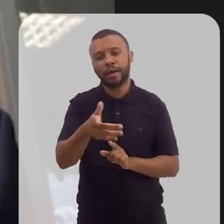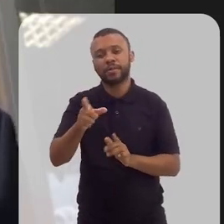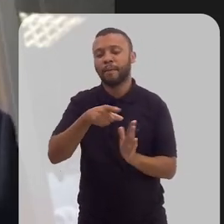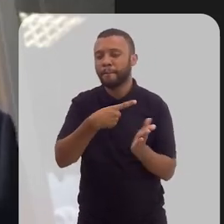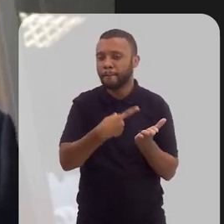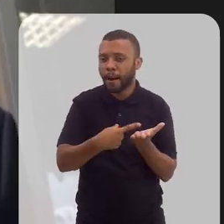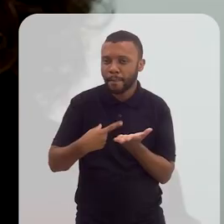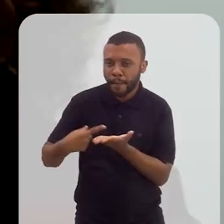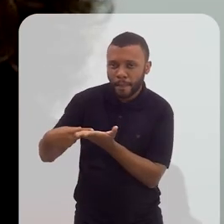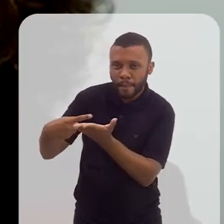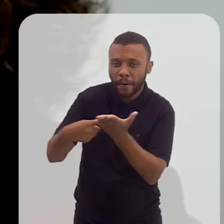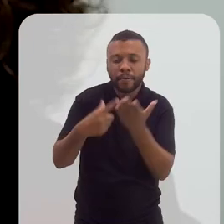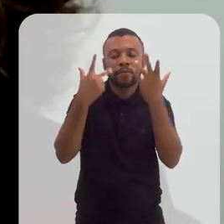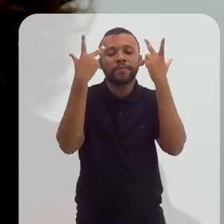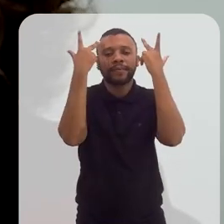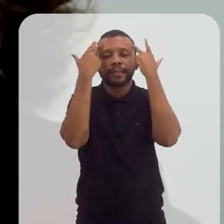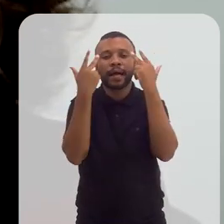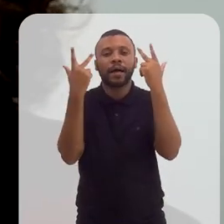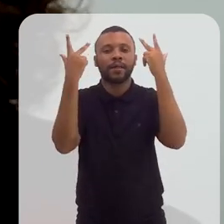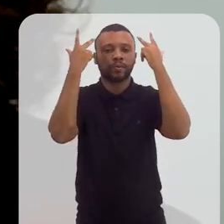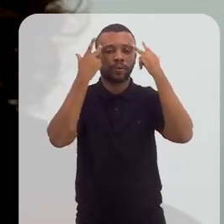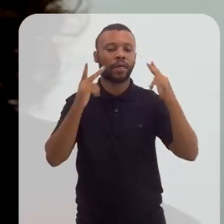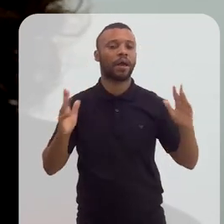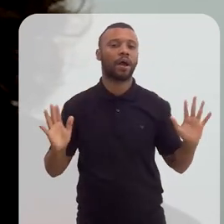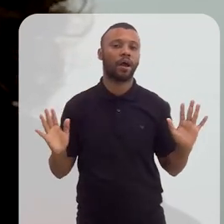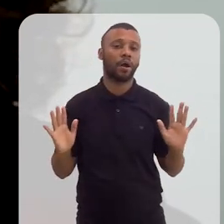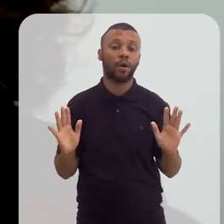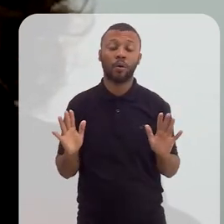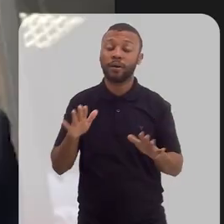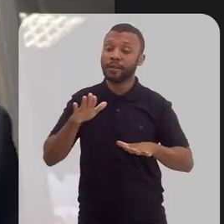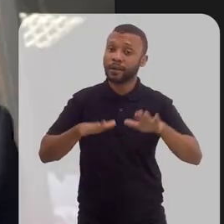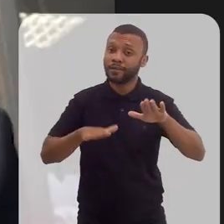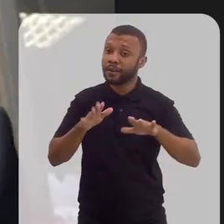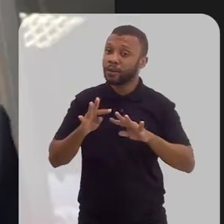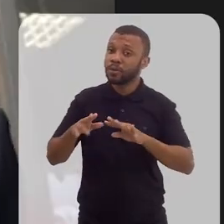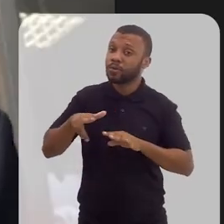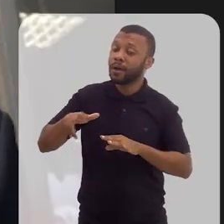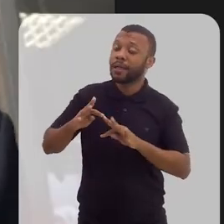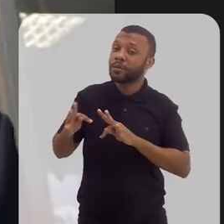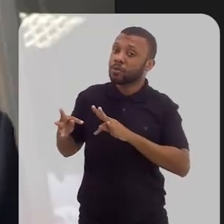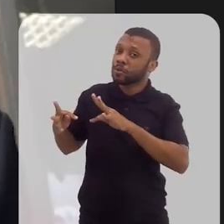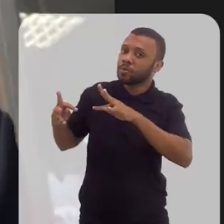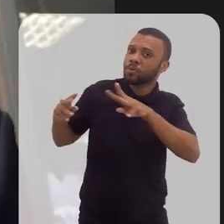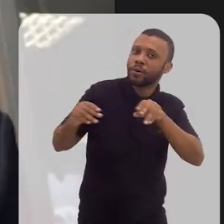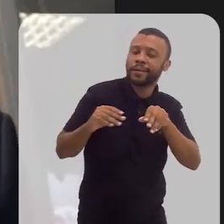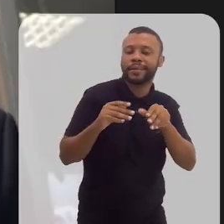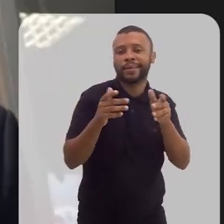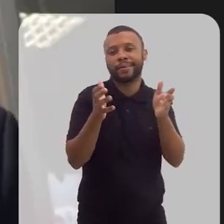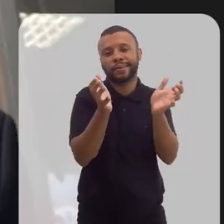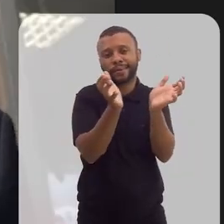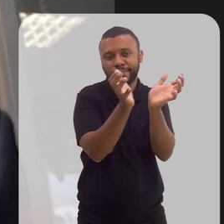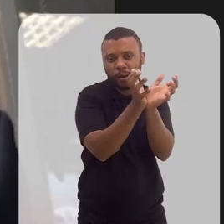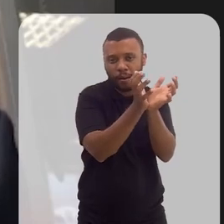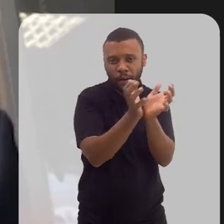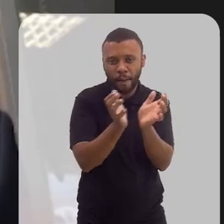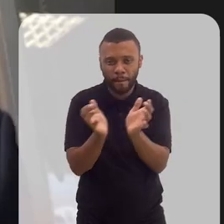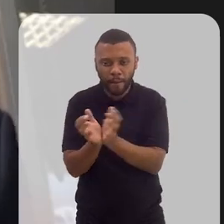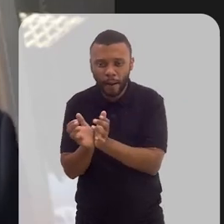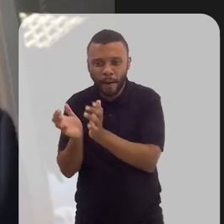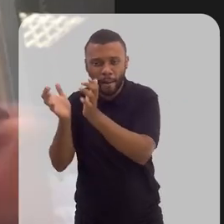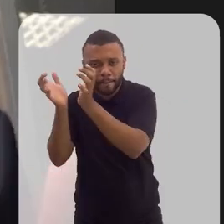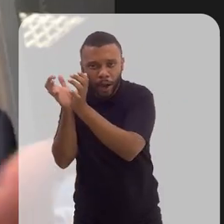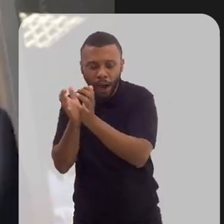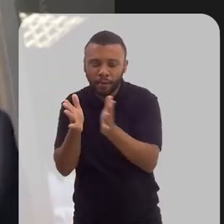seleção, naturalmente. Talvez em não todas as camadas da população. É claro que você tem uma